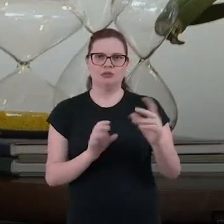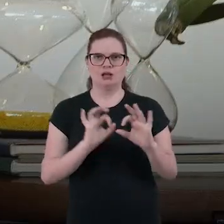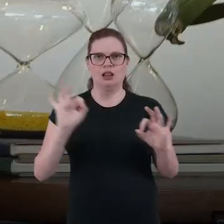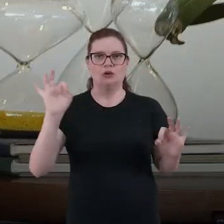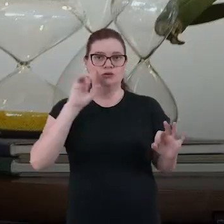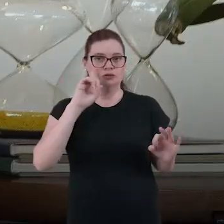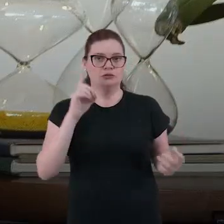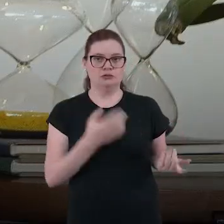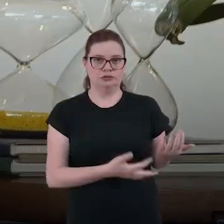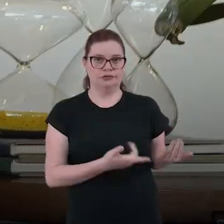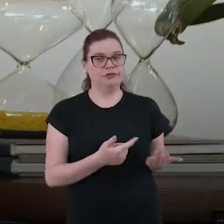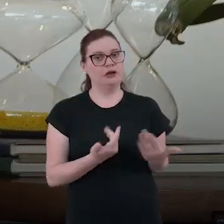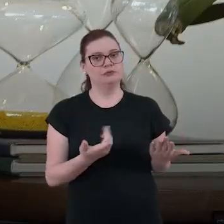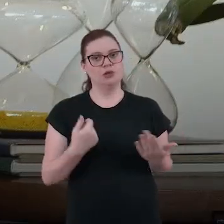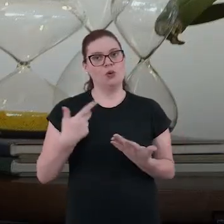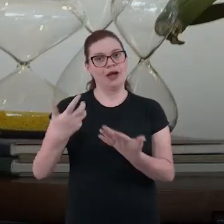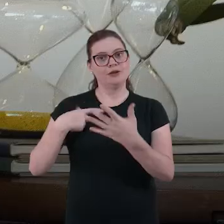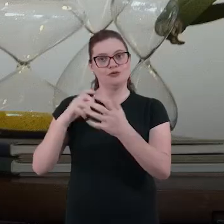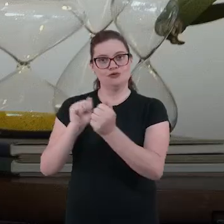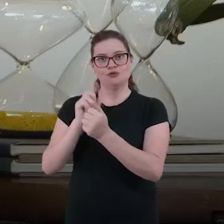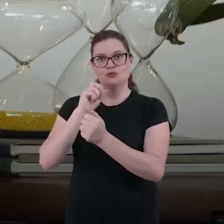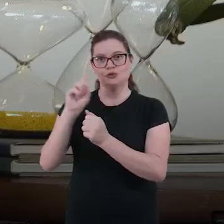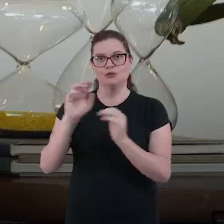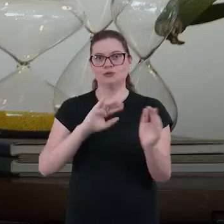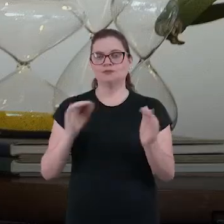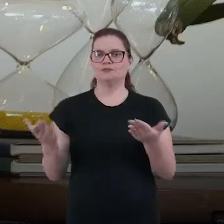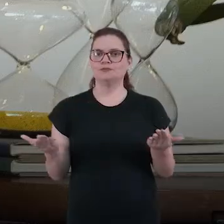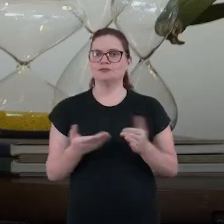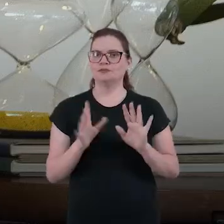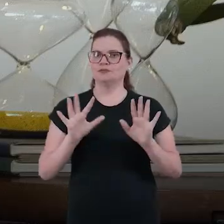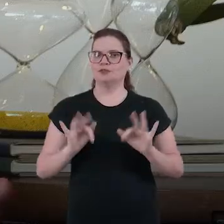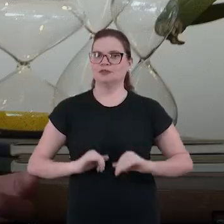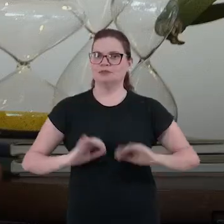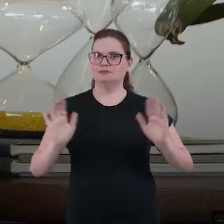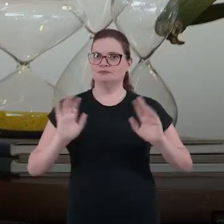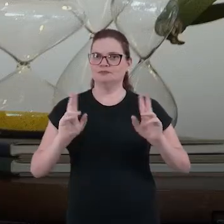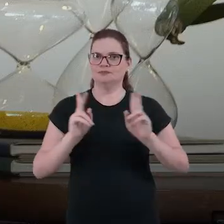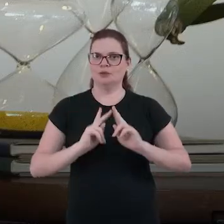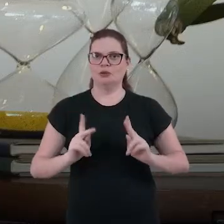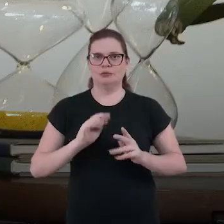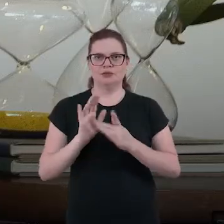então esse episódio, né? E despedimos os